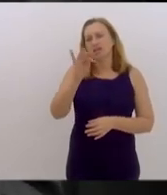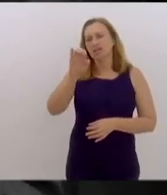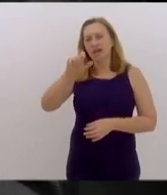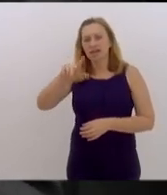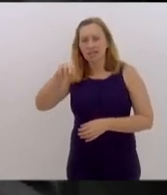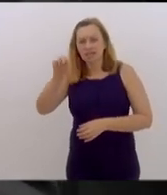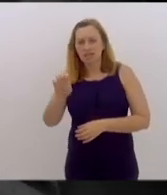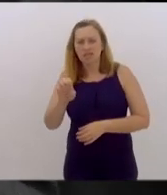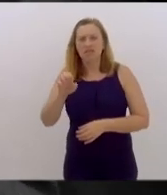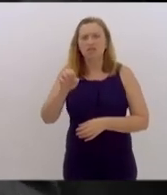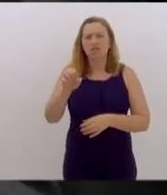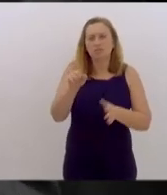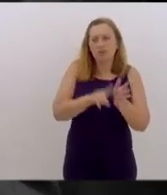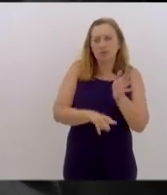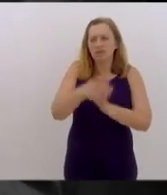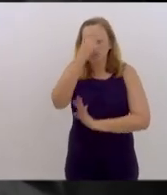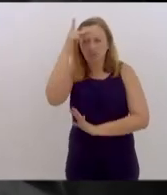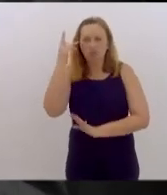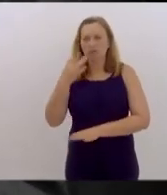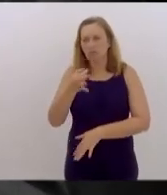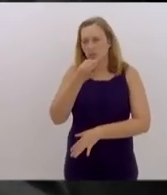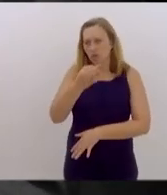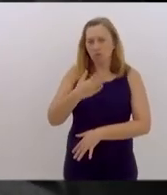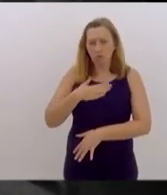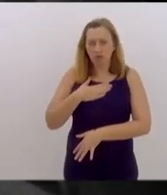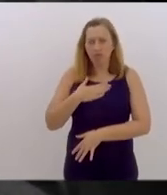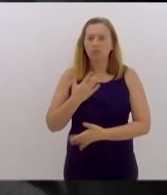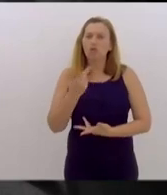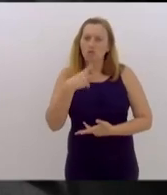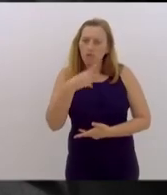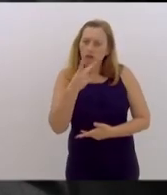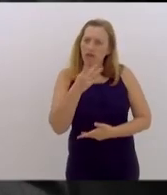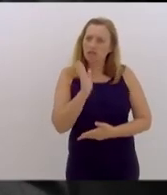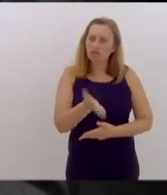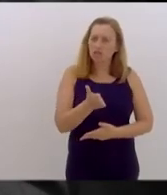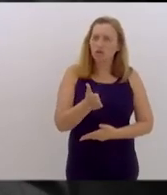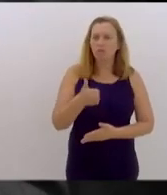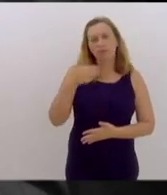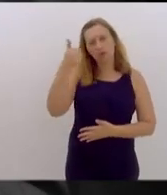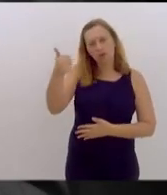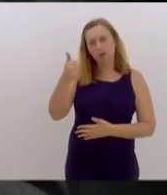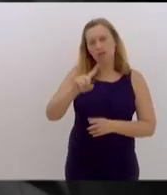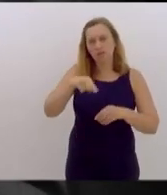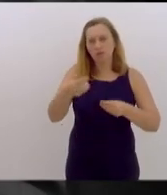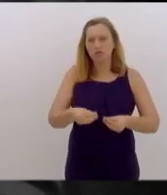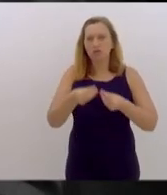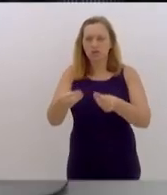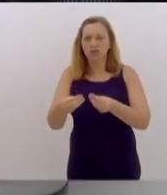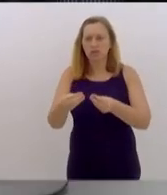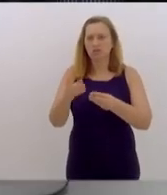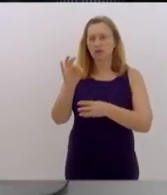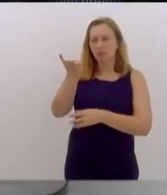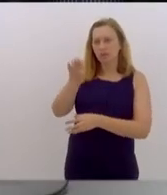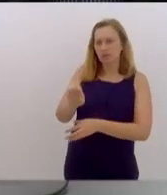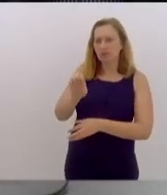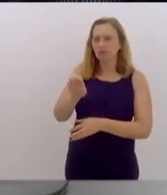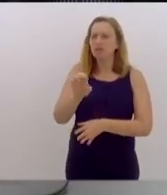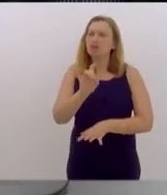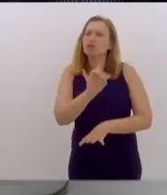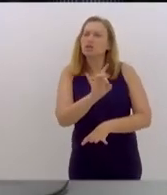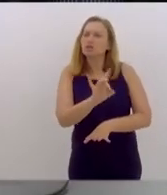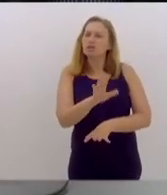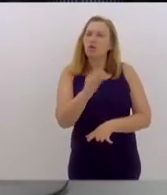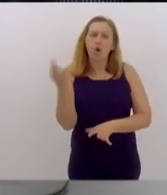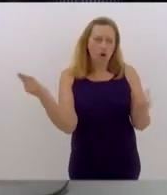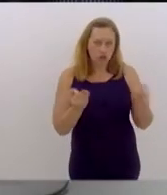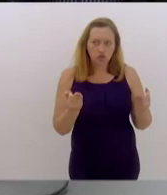então era essas nesse instante o que eu lhe falei eu vou só que dá melhorada e Manda entregar lá no seu gabinete iria fazer um só como